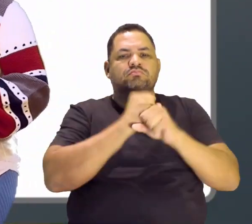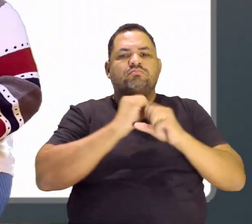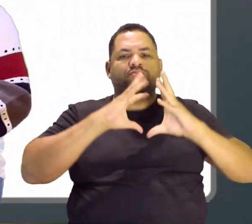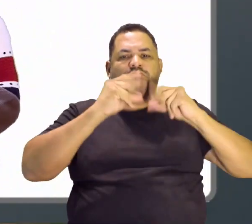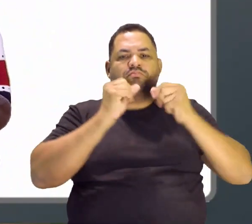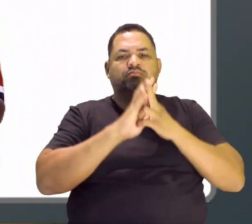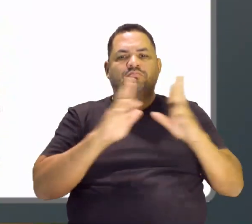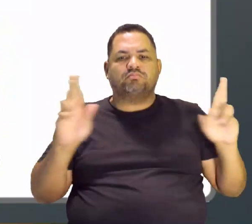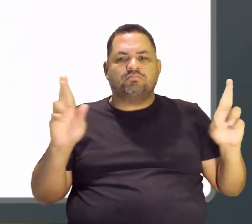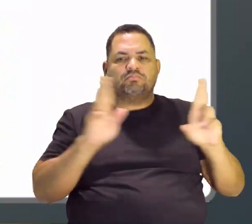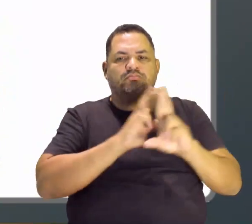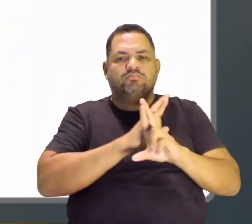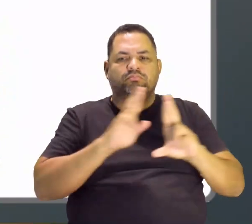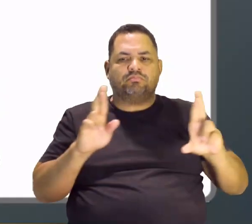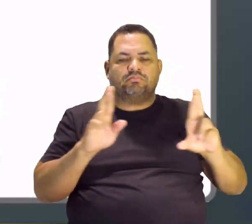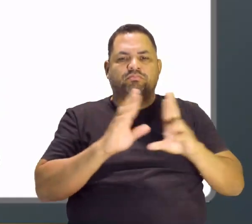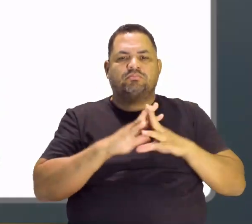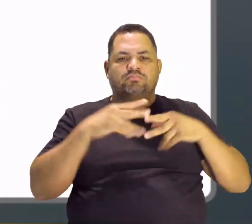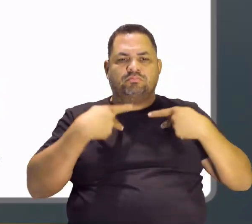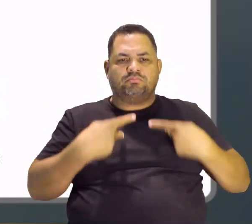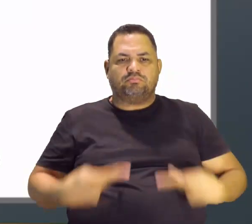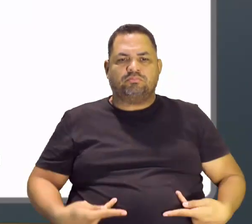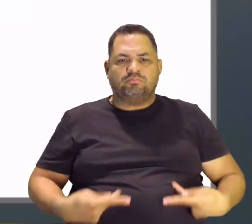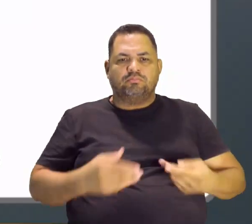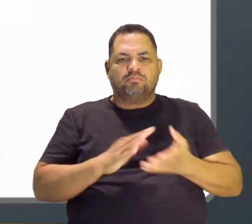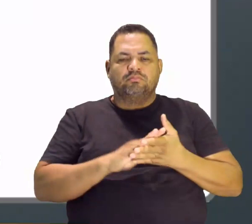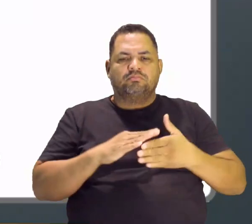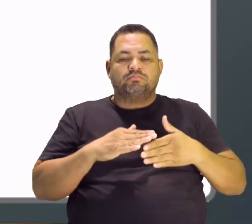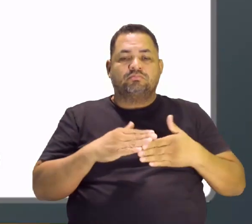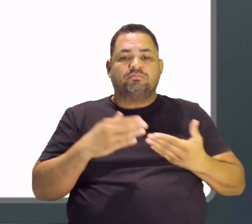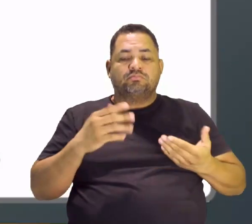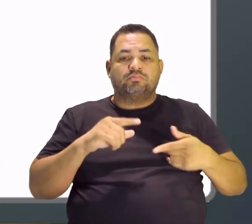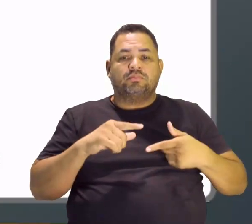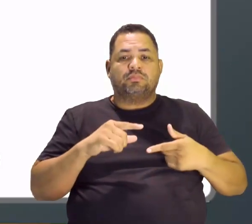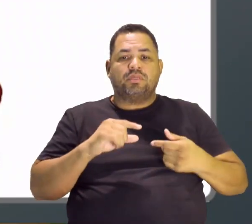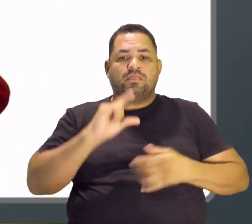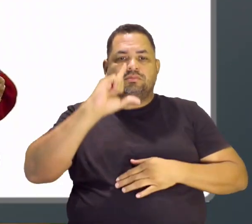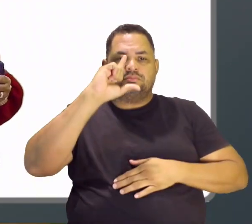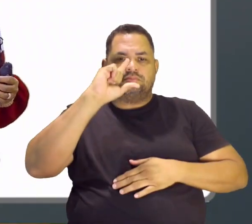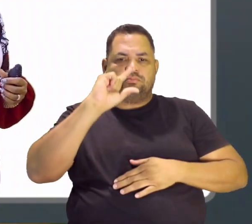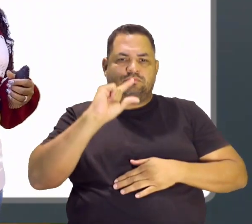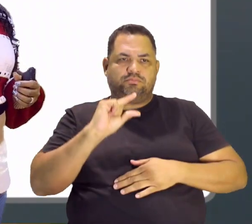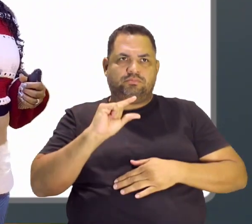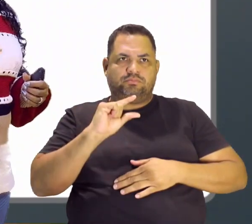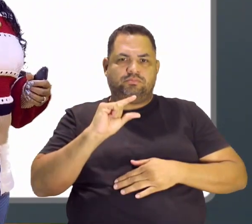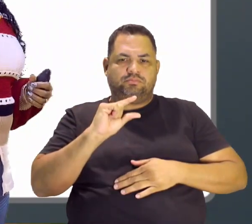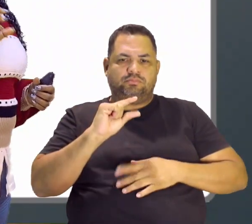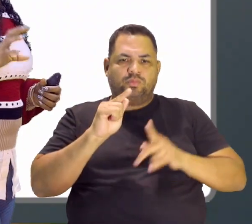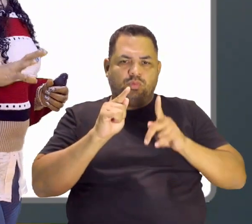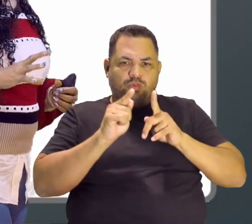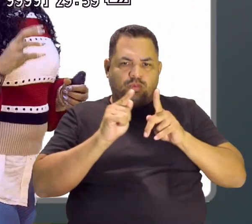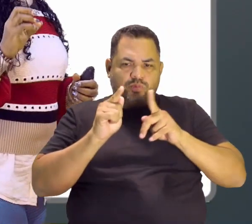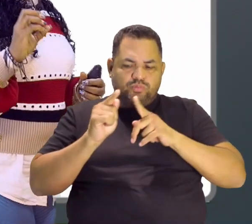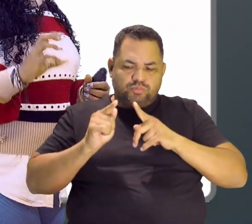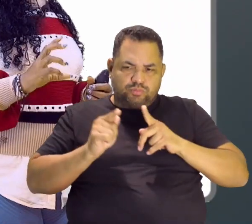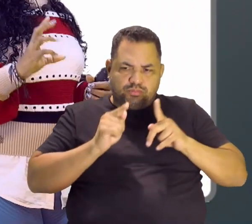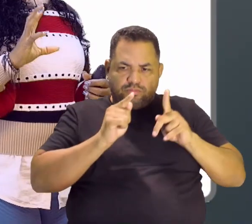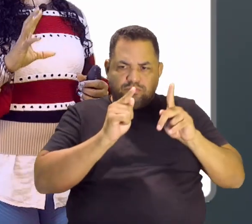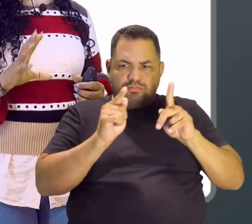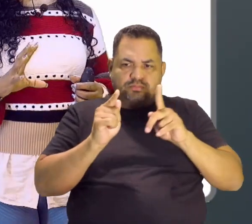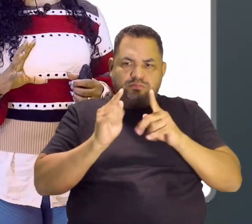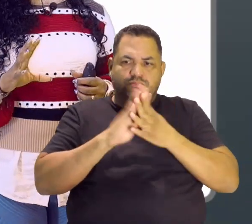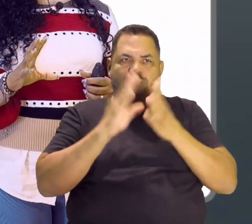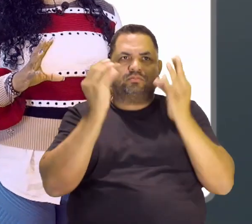essas reações, né, no organismo, que diminui, tá? Que diminui aí o tamanho